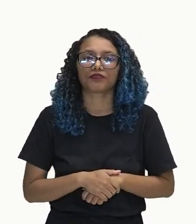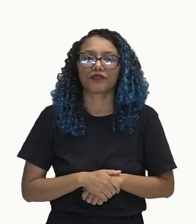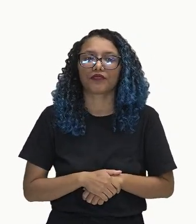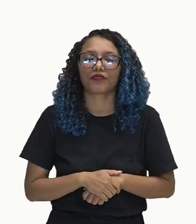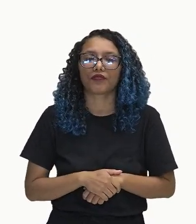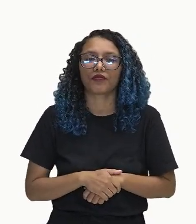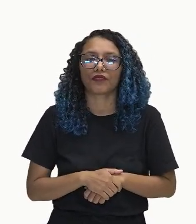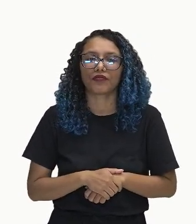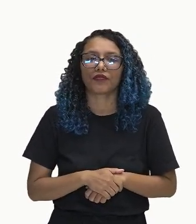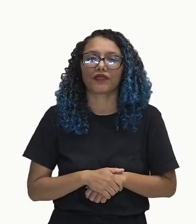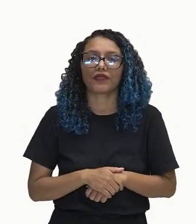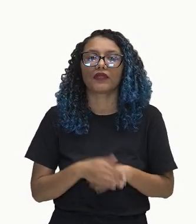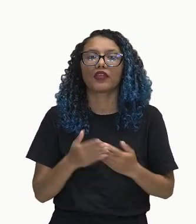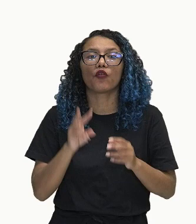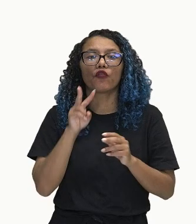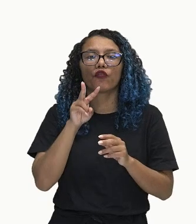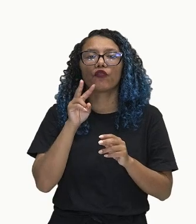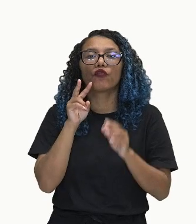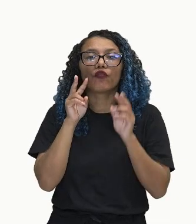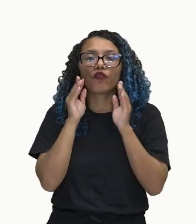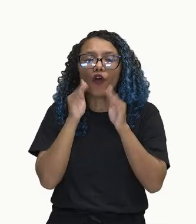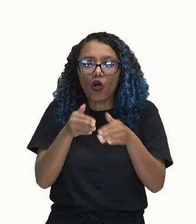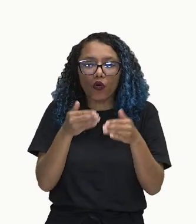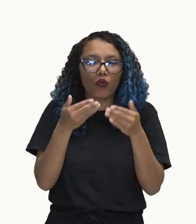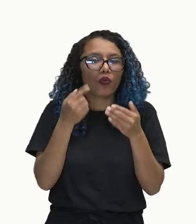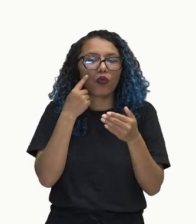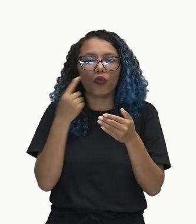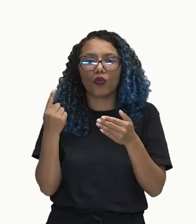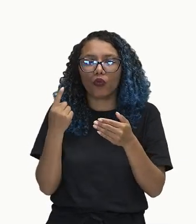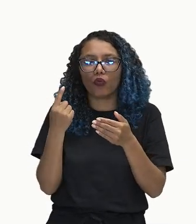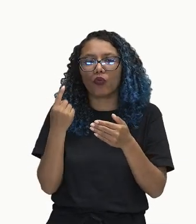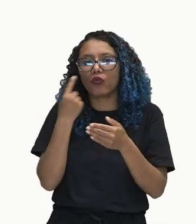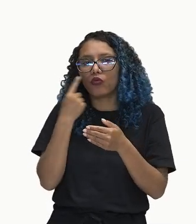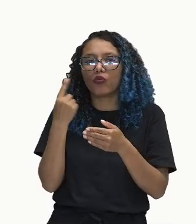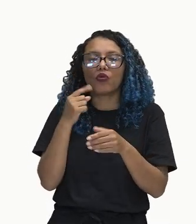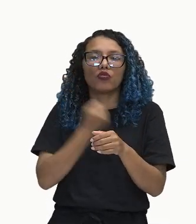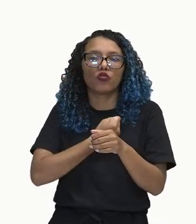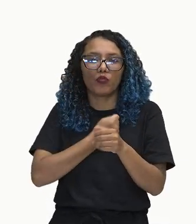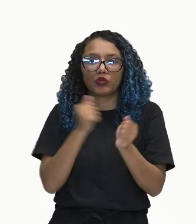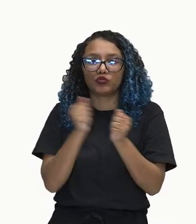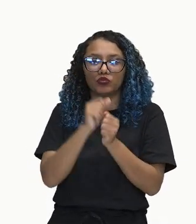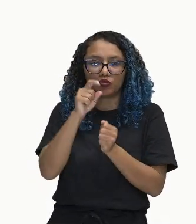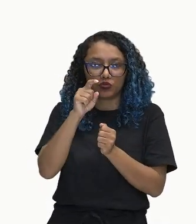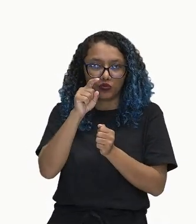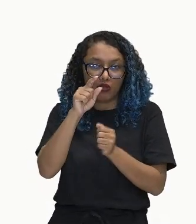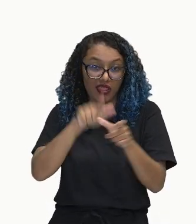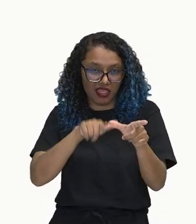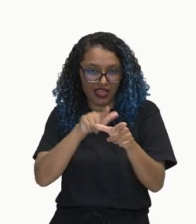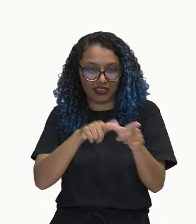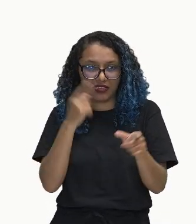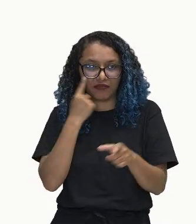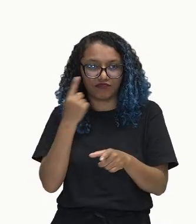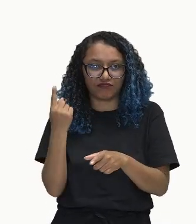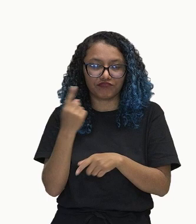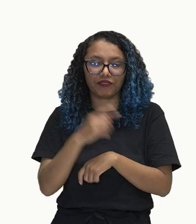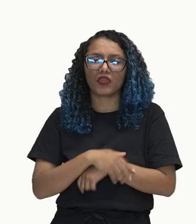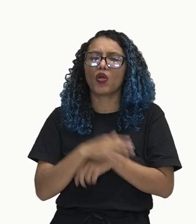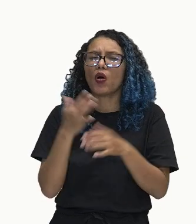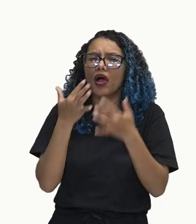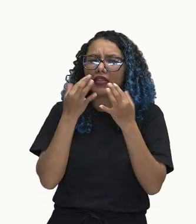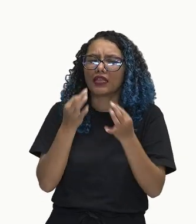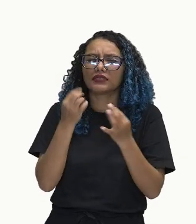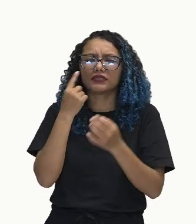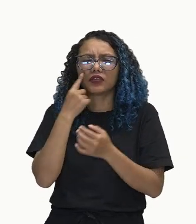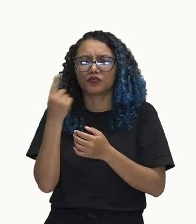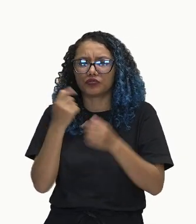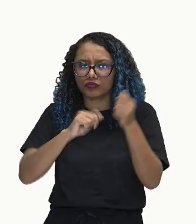o 3x elevado ao quadrado e o 2x. Ora, pessoal, se a gente vai analisar aqui os dois expoentes,